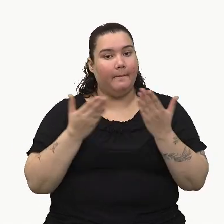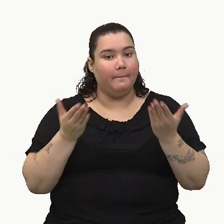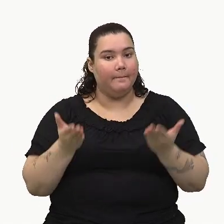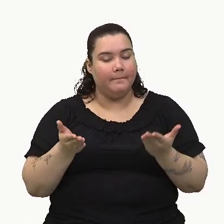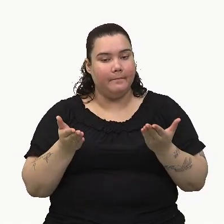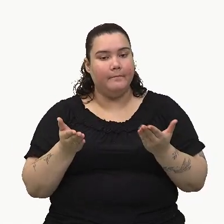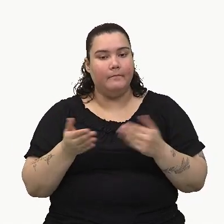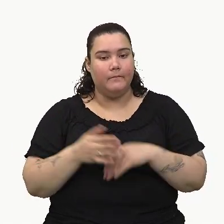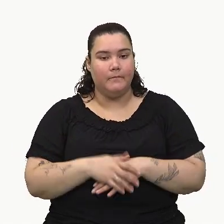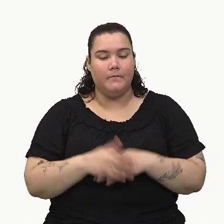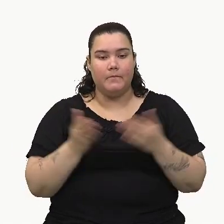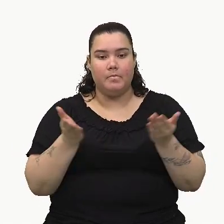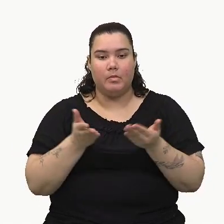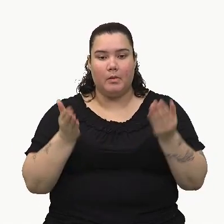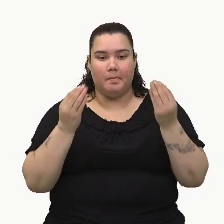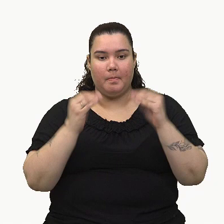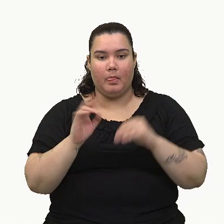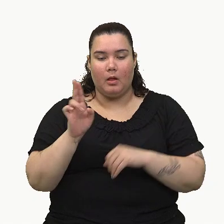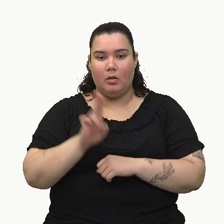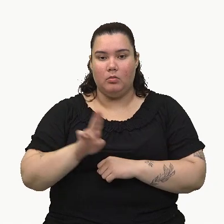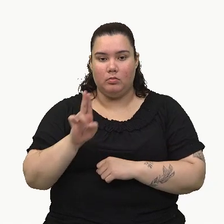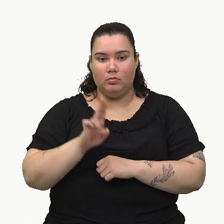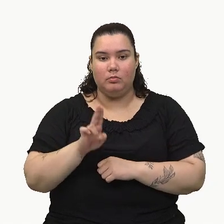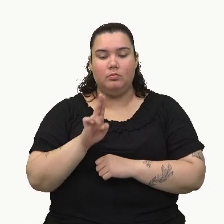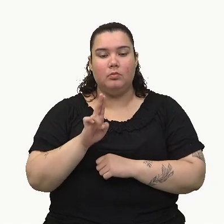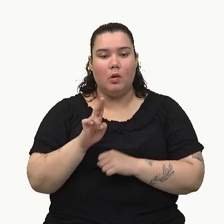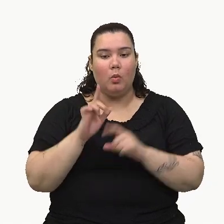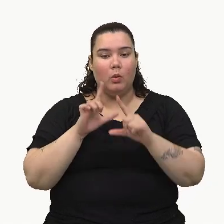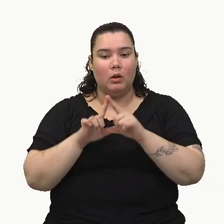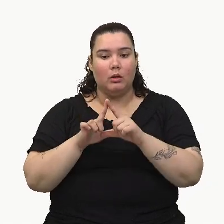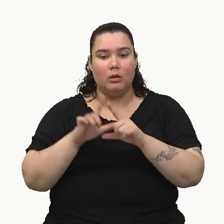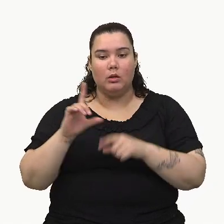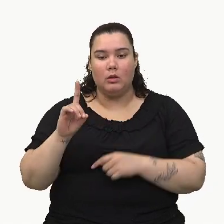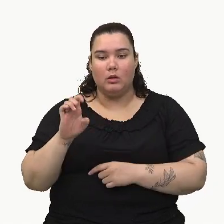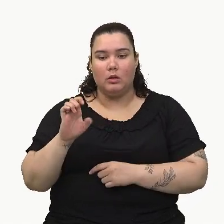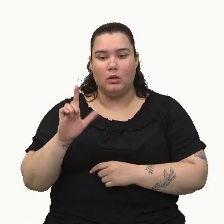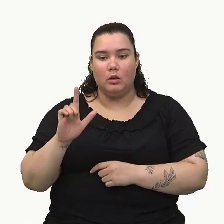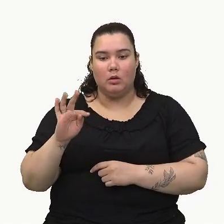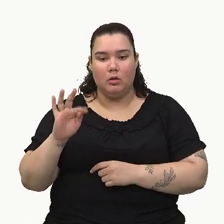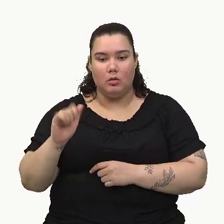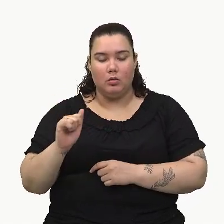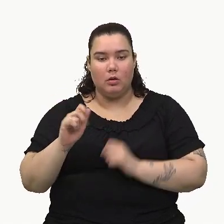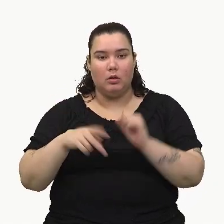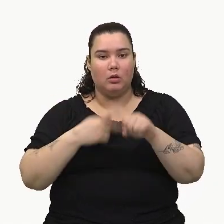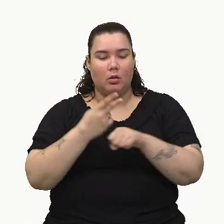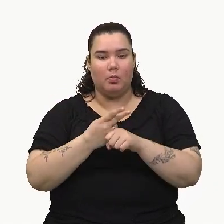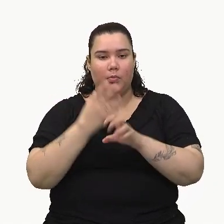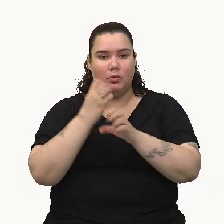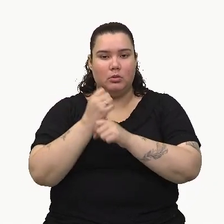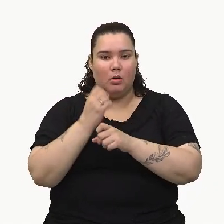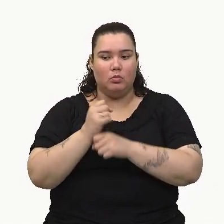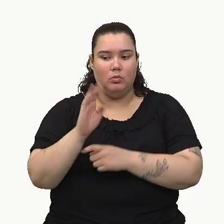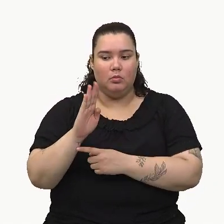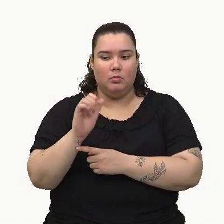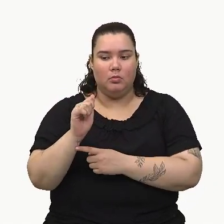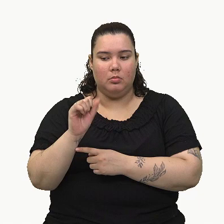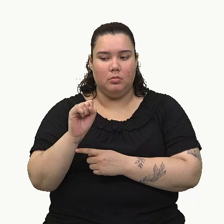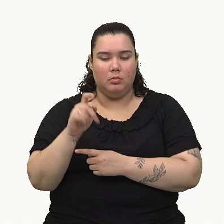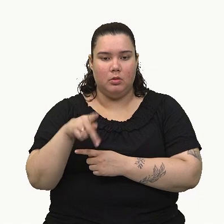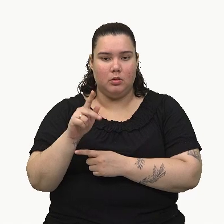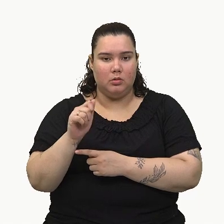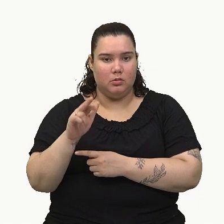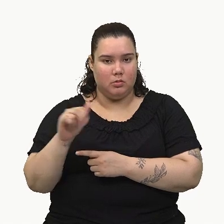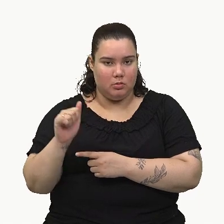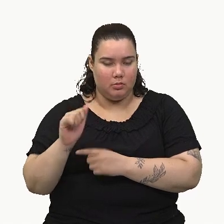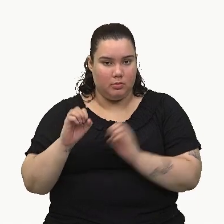que a gente vai aqui utilizar o nosso amigo delta e depois a fórmula de Bhaskara, se for possível,